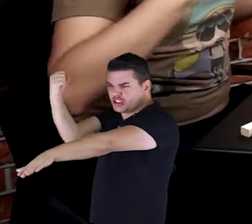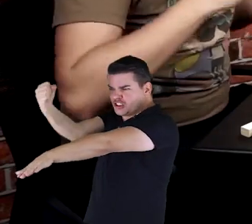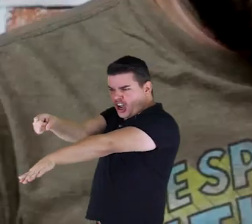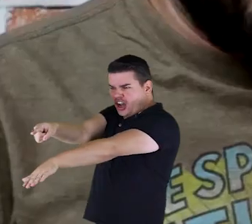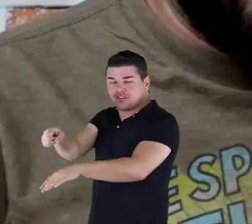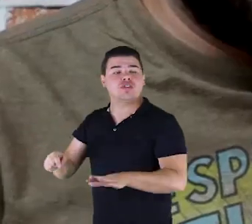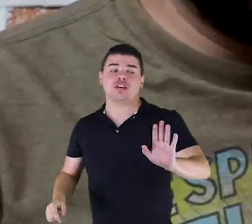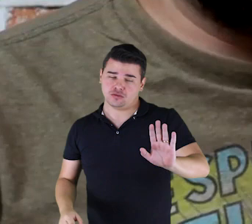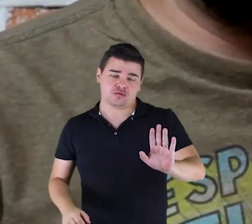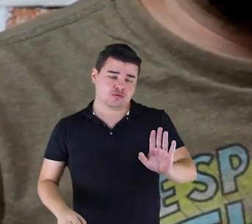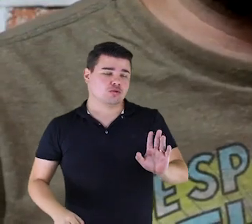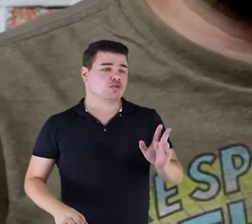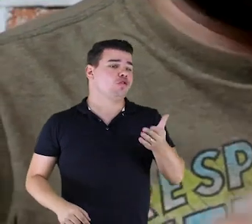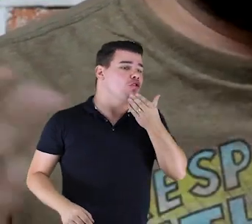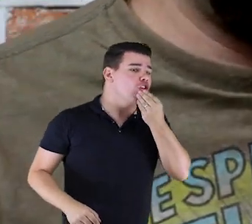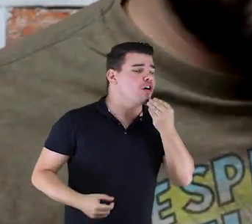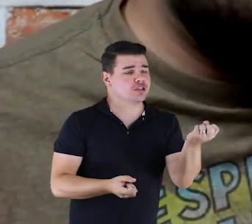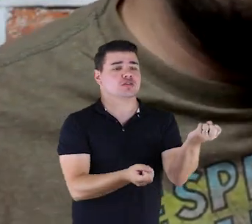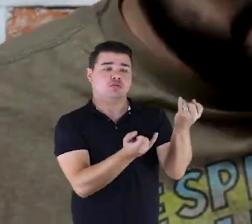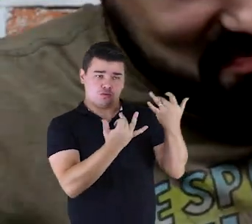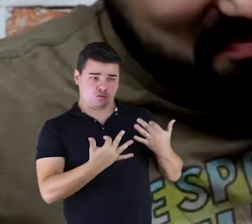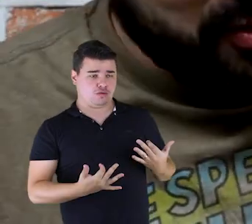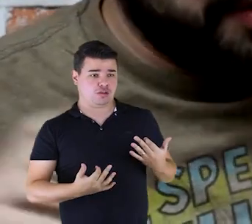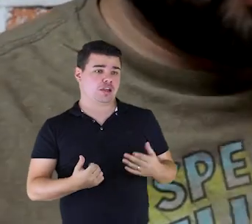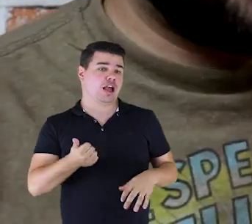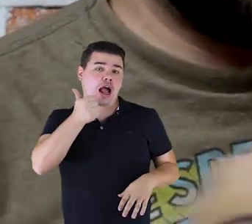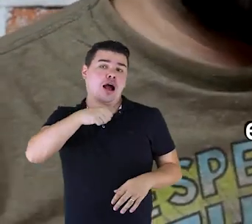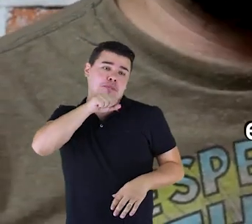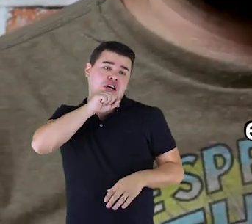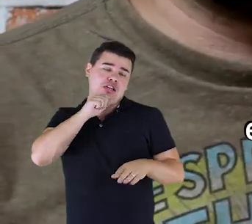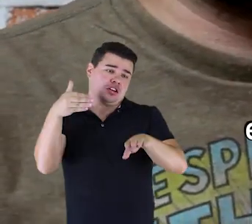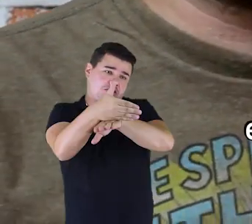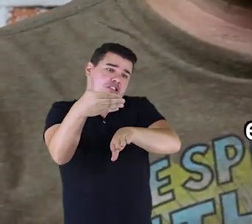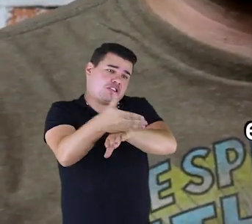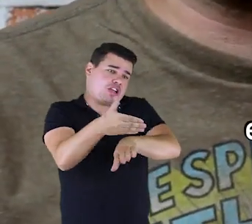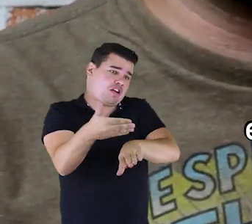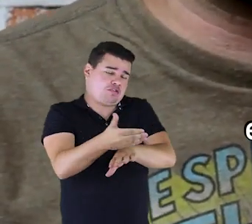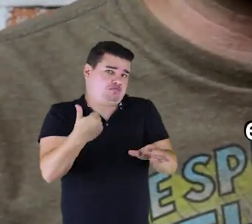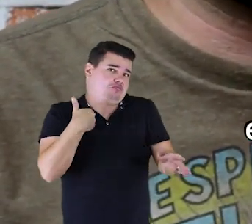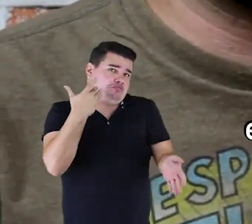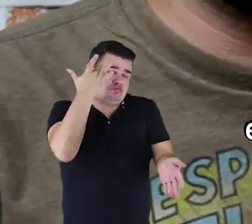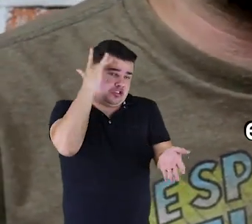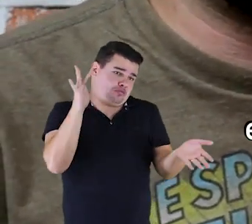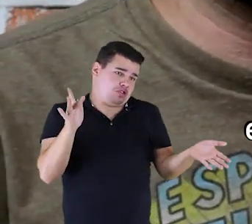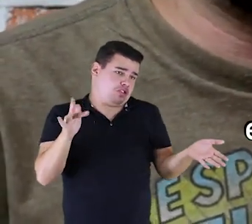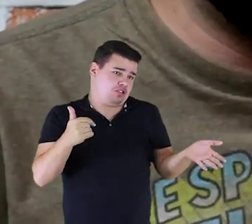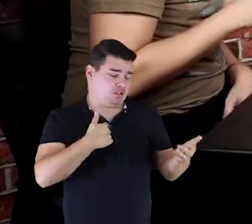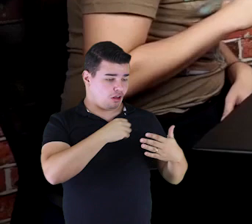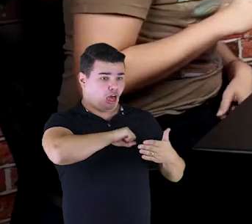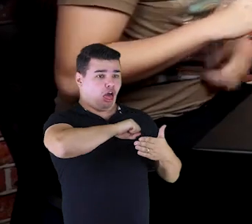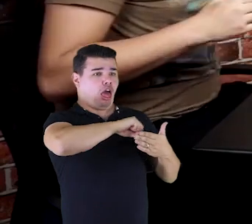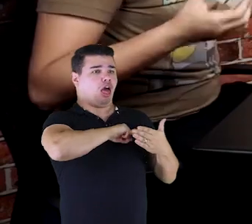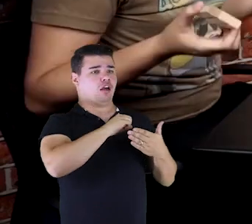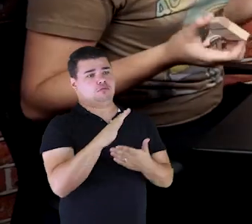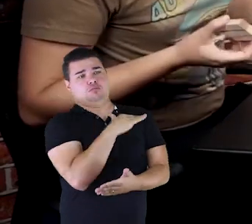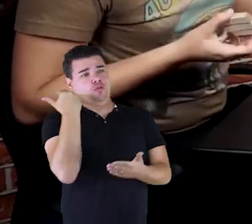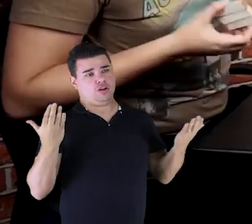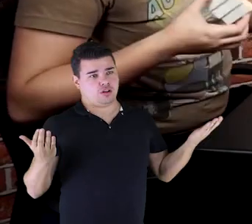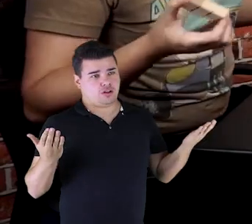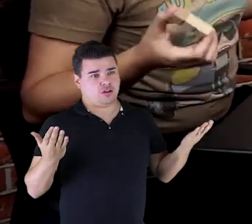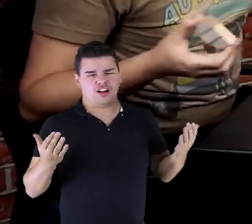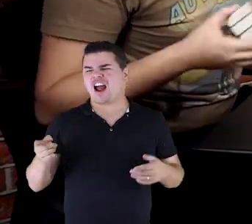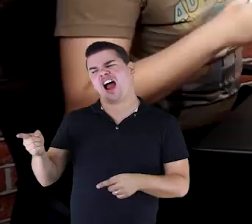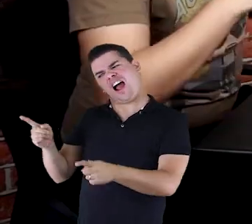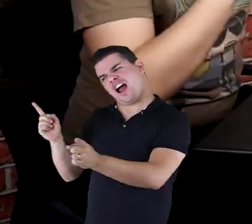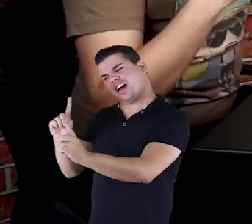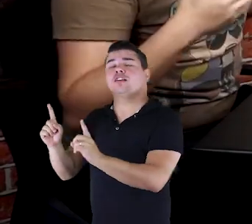Segundo cara, a mãe dele acessava o Não Salvo. Não sei porquê. E aí ela teve um ataque do coração quando viu ele Não Salvo e morreu. Cauê empilha os blocos. Ou